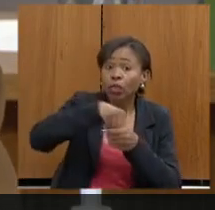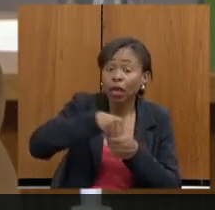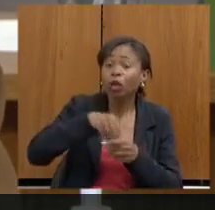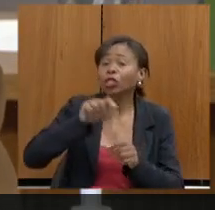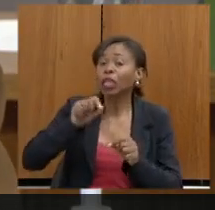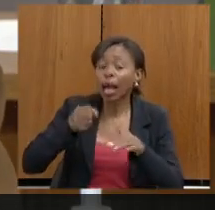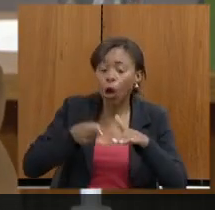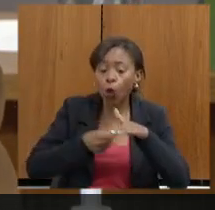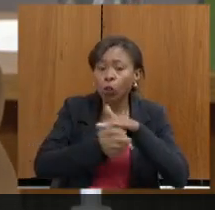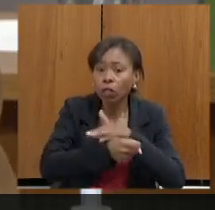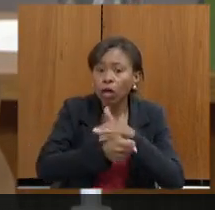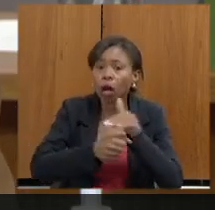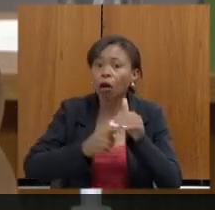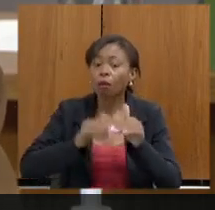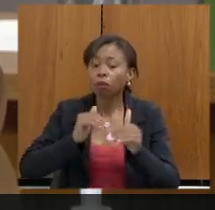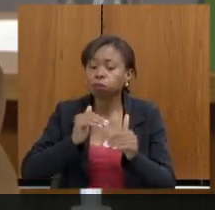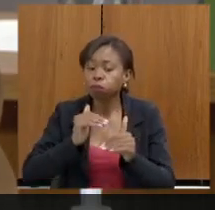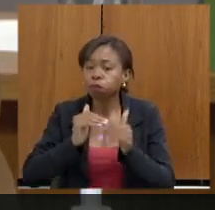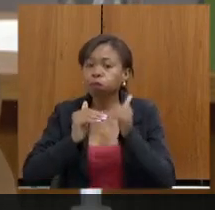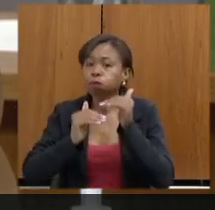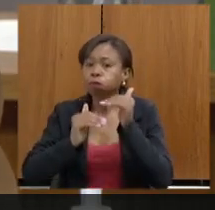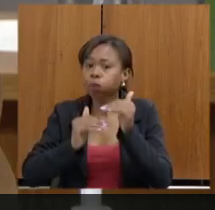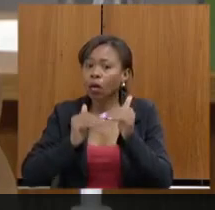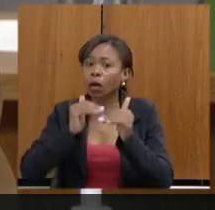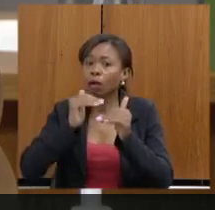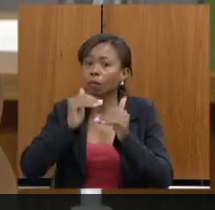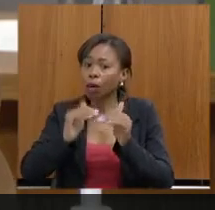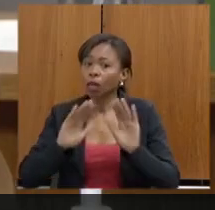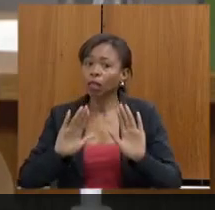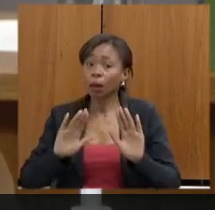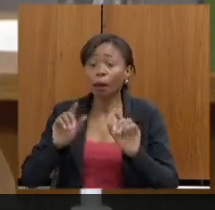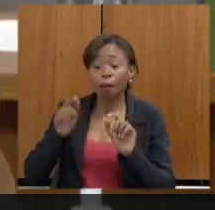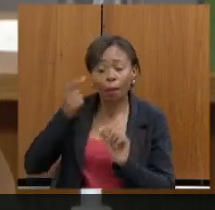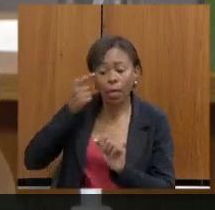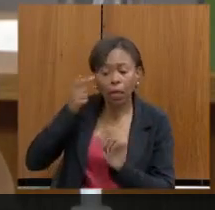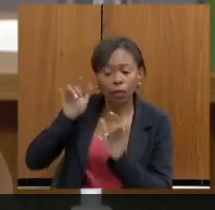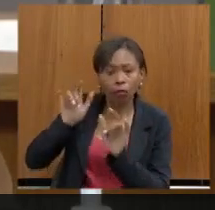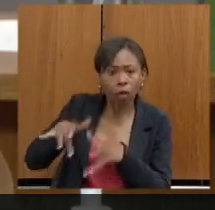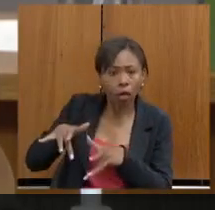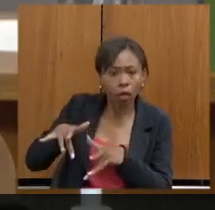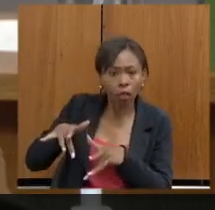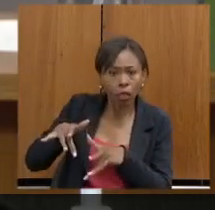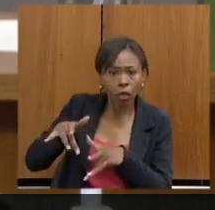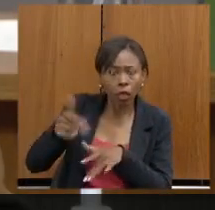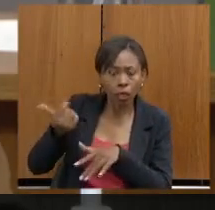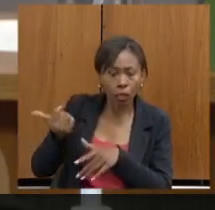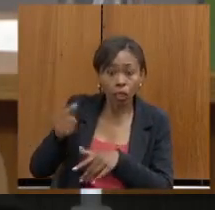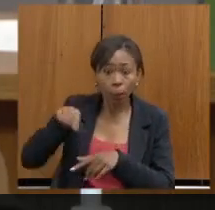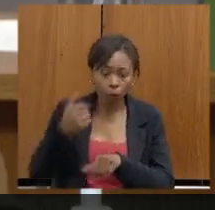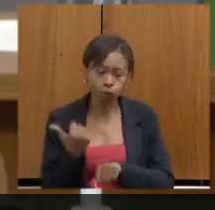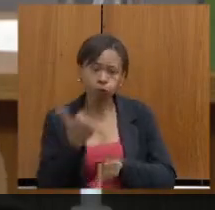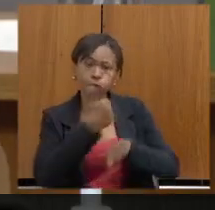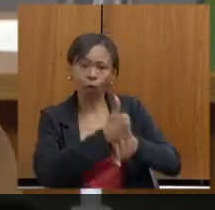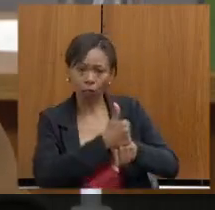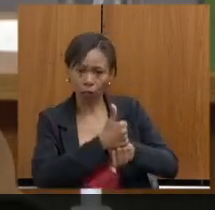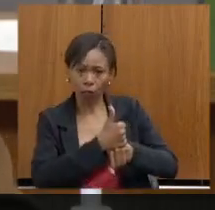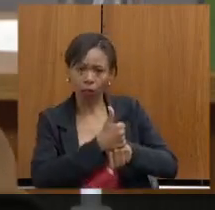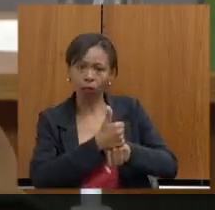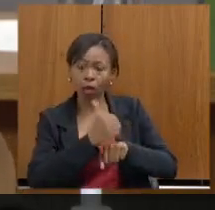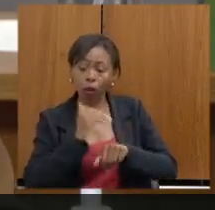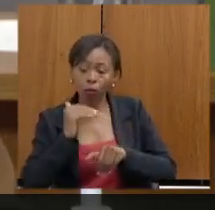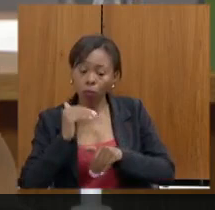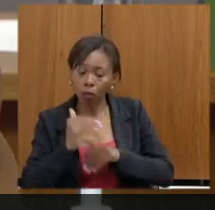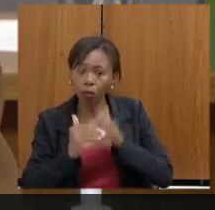sistematizado Né Com base na invasão aqueles que sai voluntários ou aqueles que sai por causa do porque já